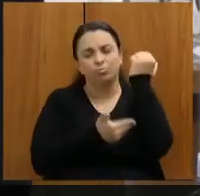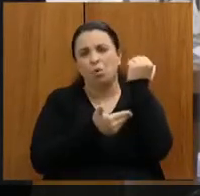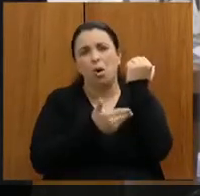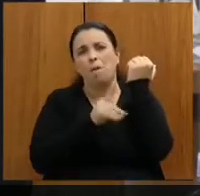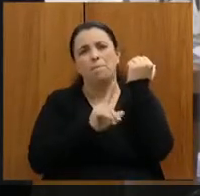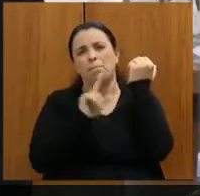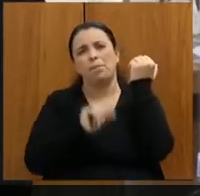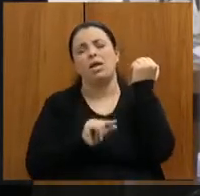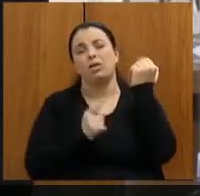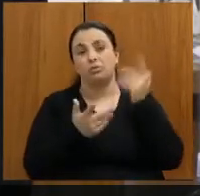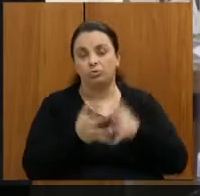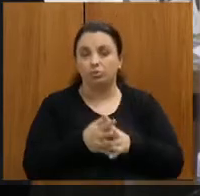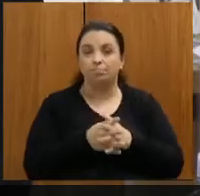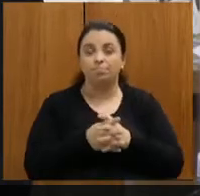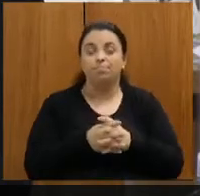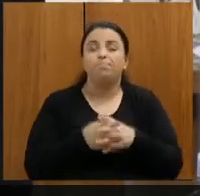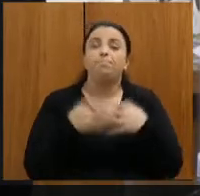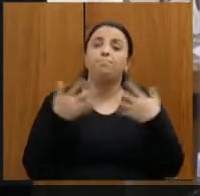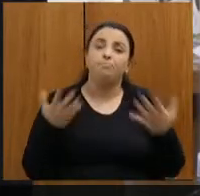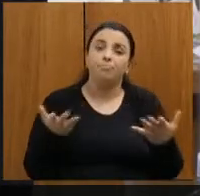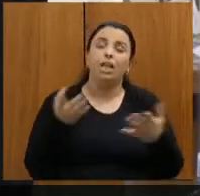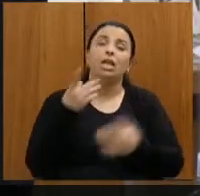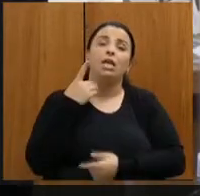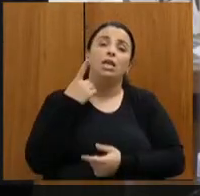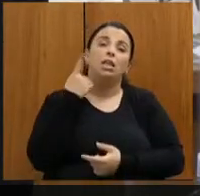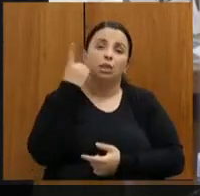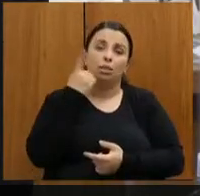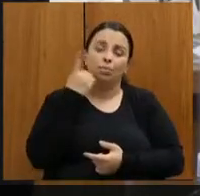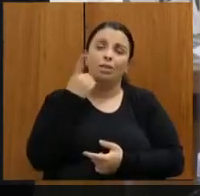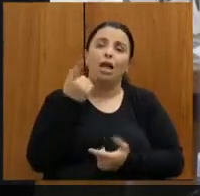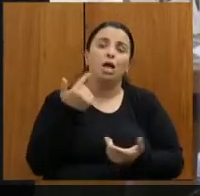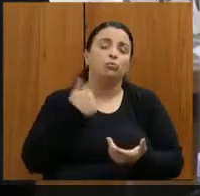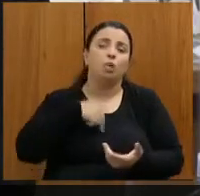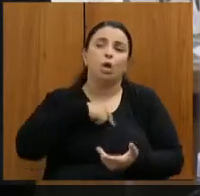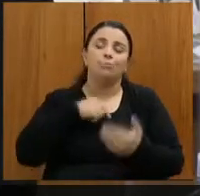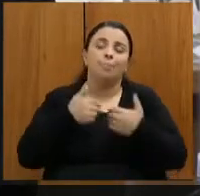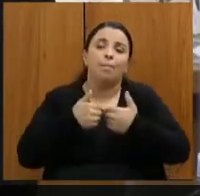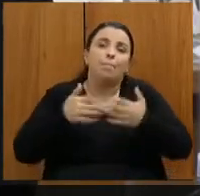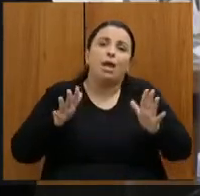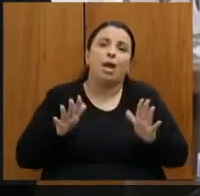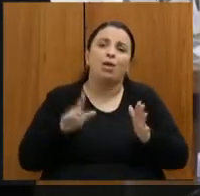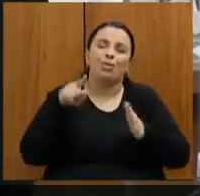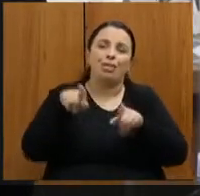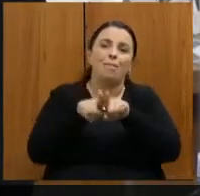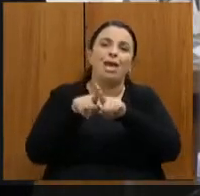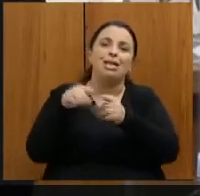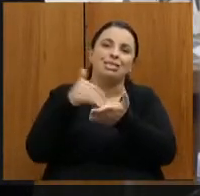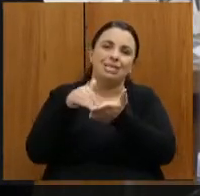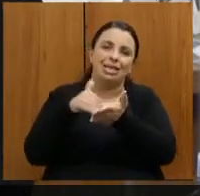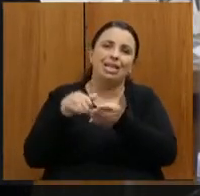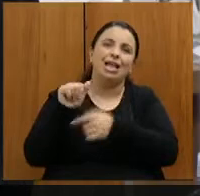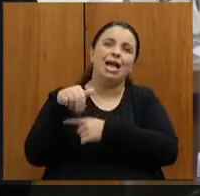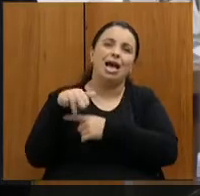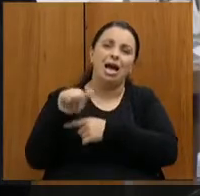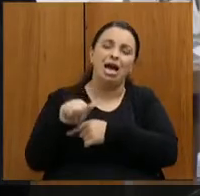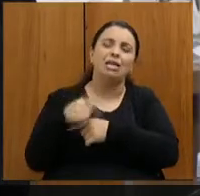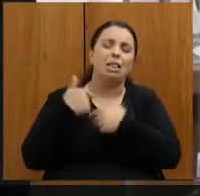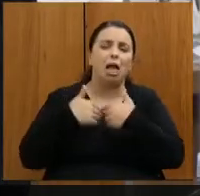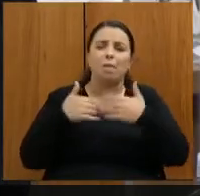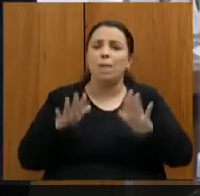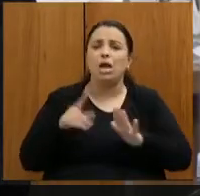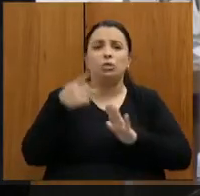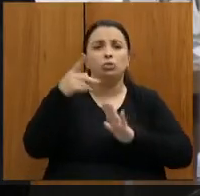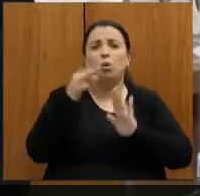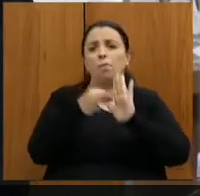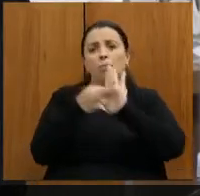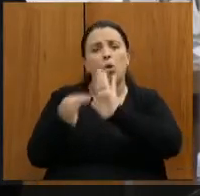e deputado a gente está aberto a secretária Ana Com certeza que também estaria aberto para ouvir propostas Com certeza